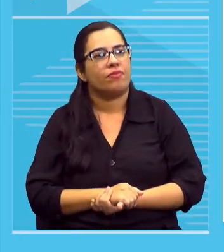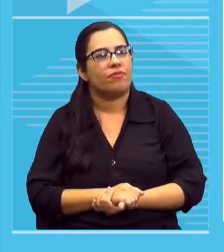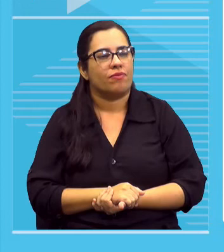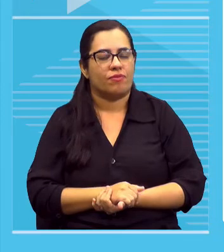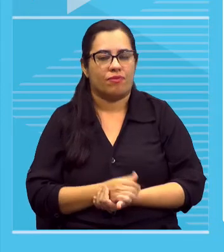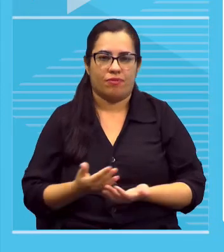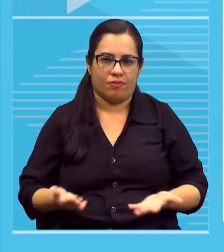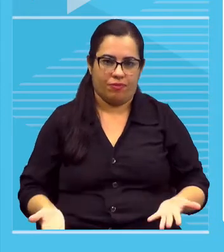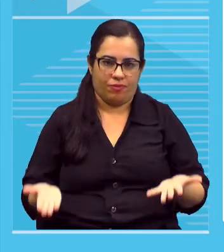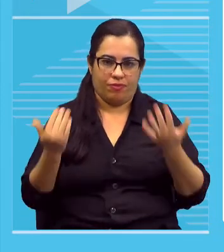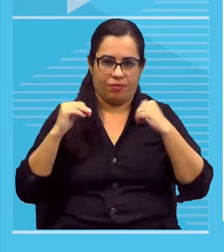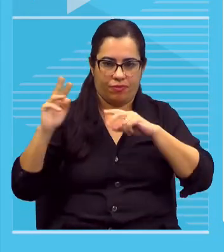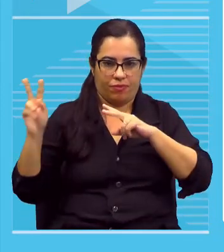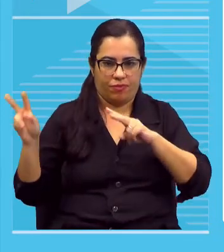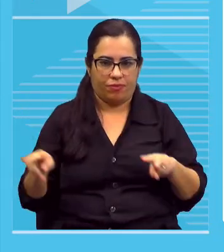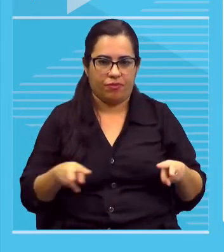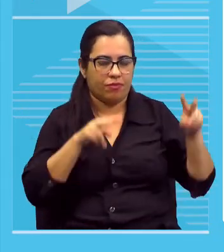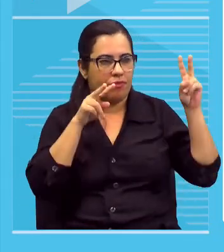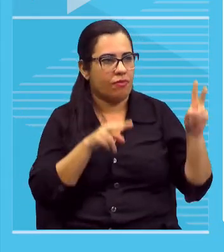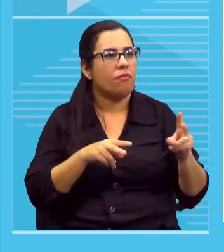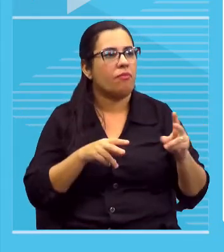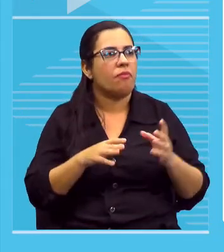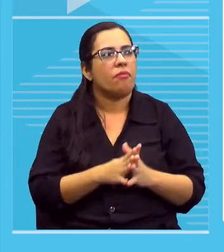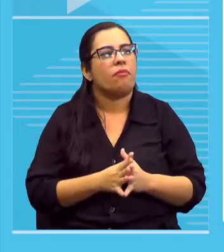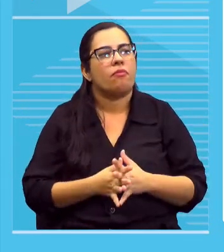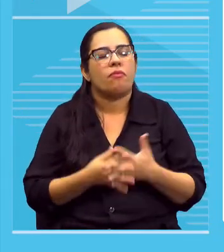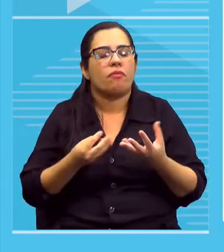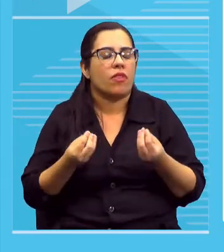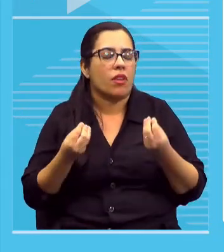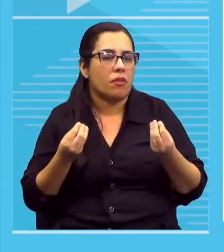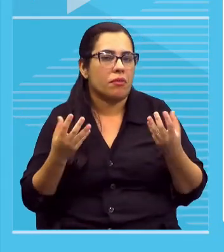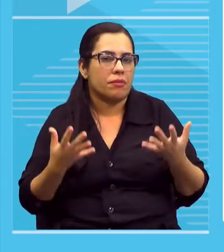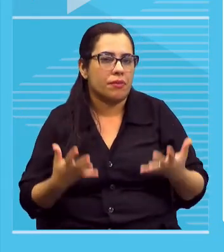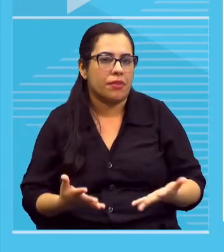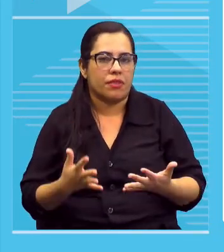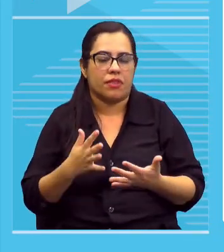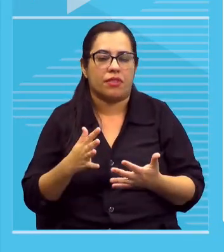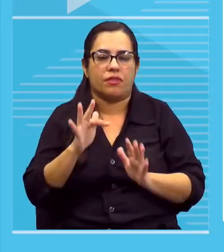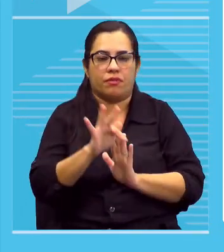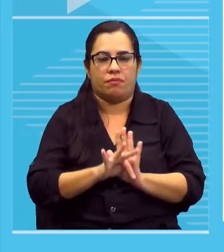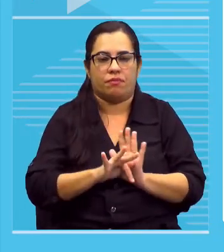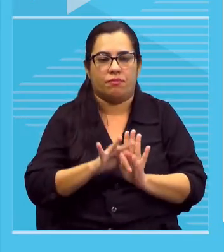vamos lá e como é que a fórmula